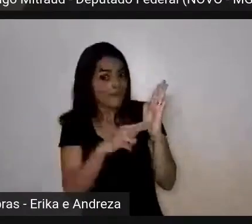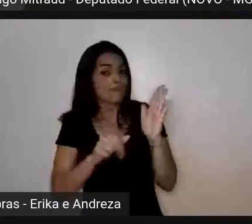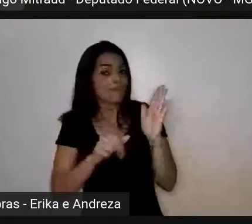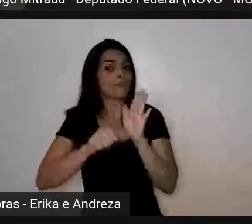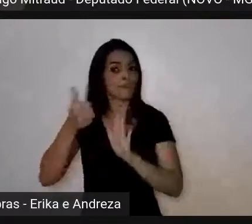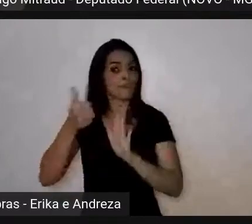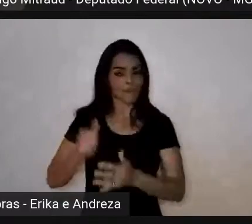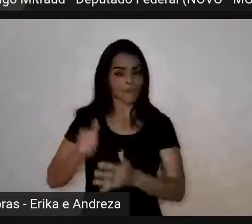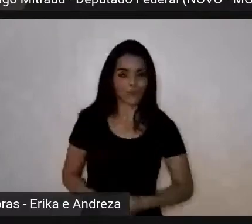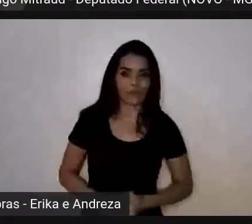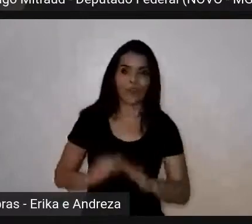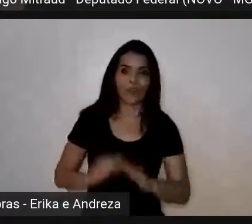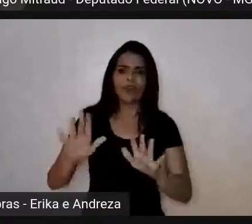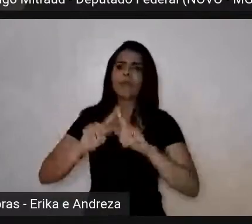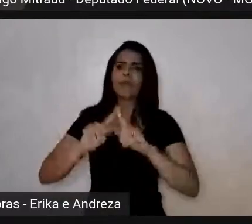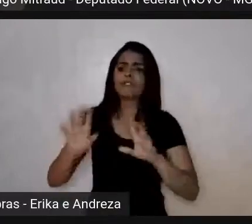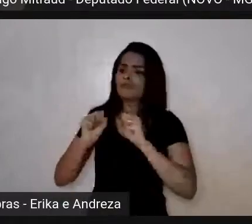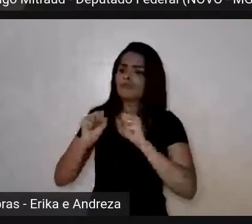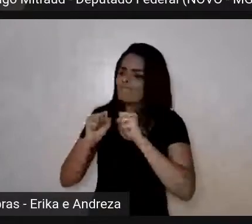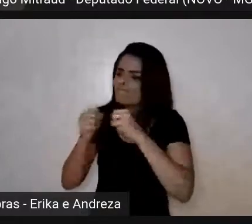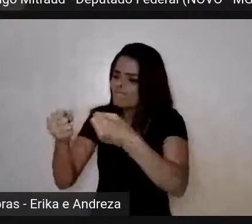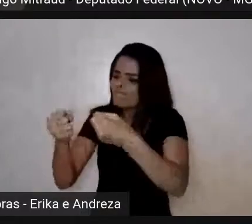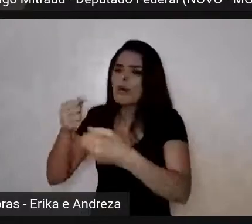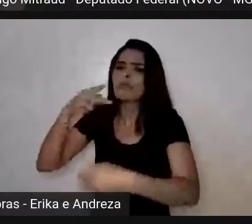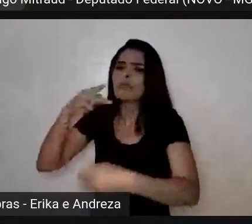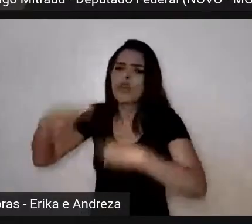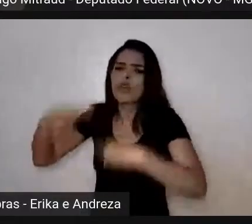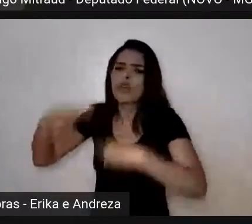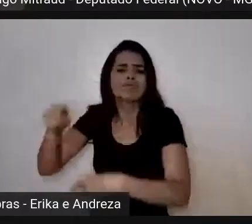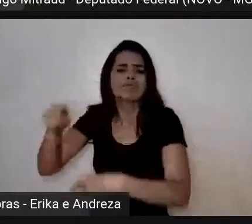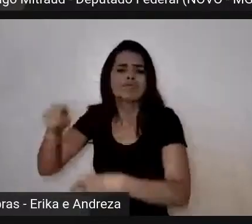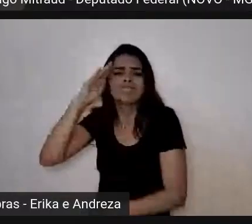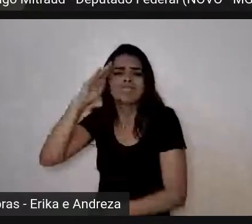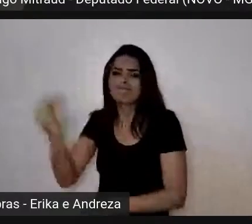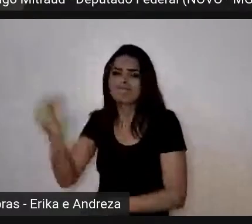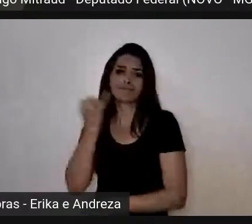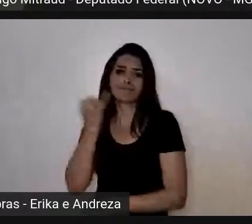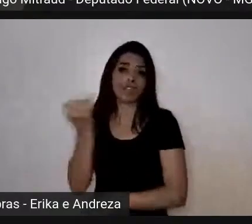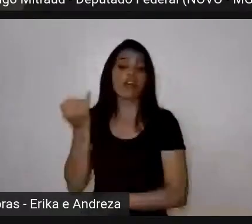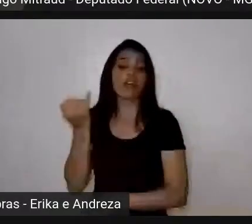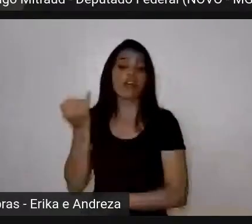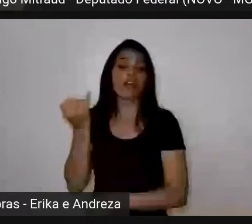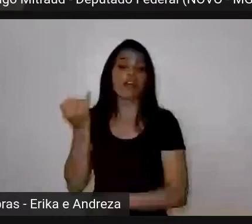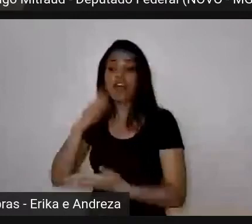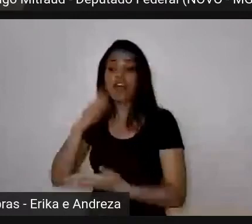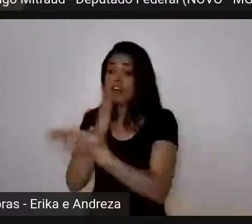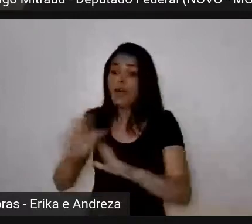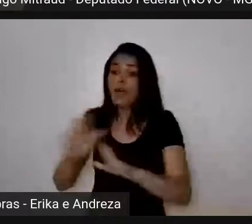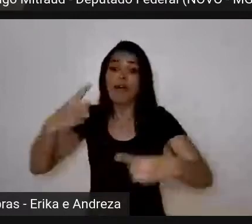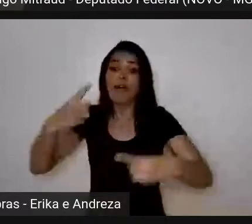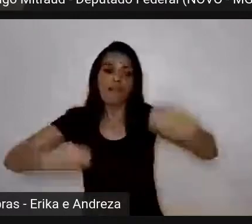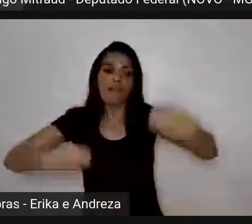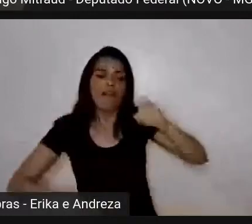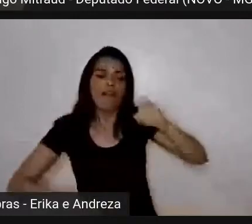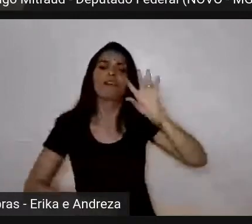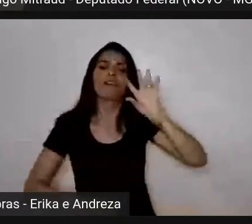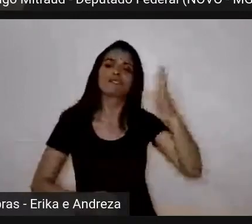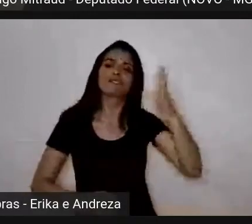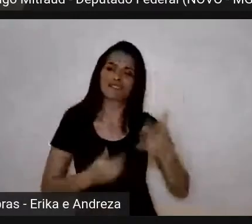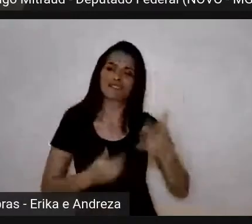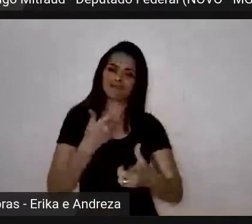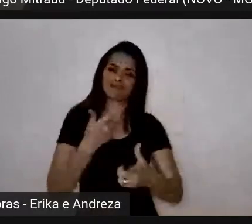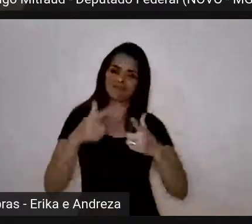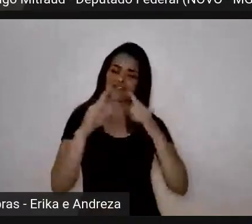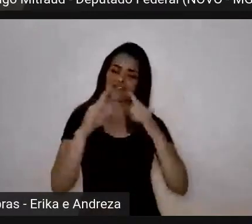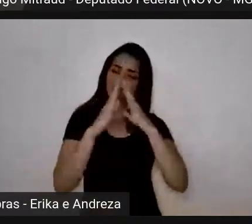de defesa da política. Política é fundamental. É com a política que a gente acaba com as guerras e resolve os nossos problemas. É política